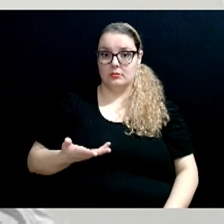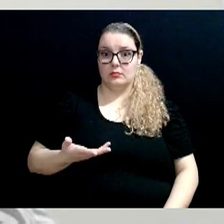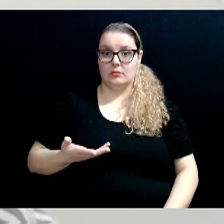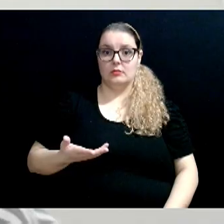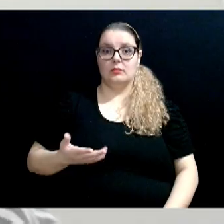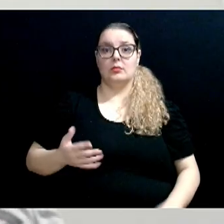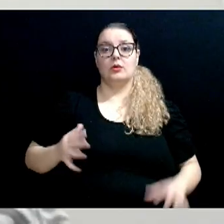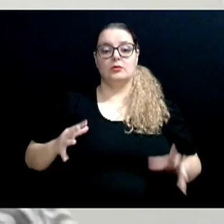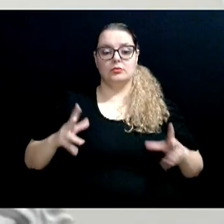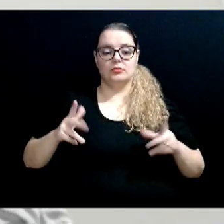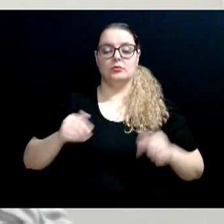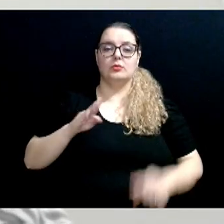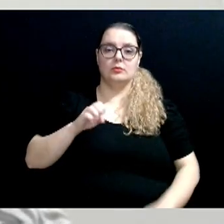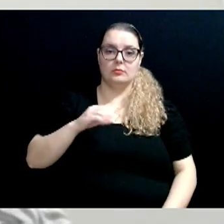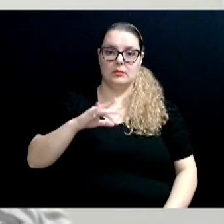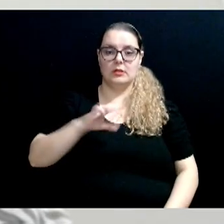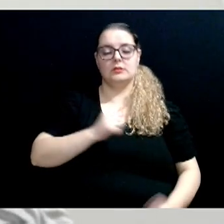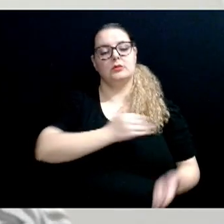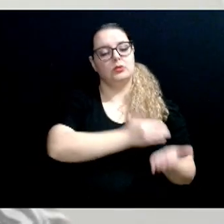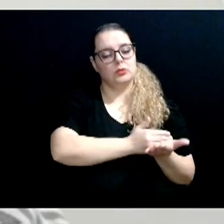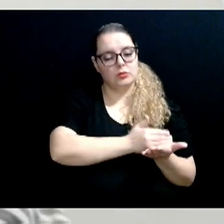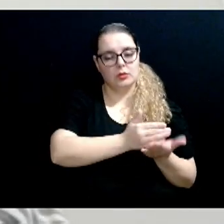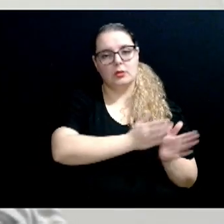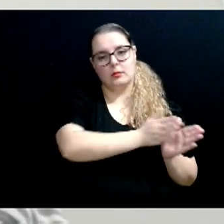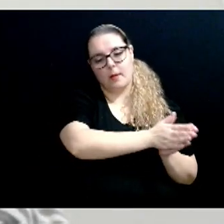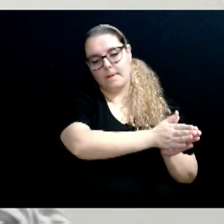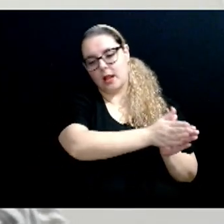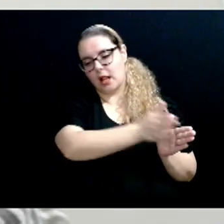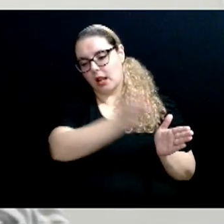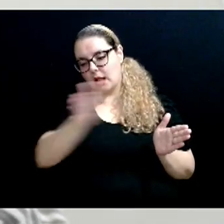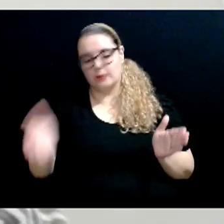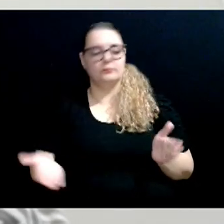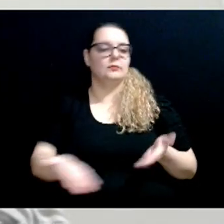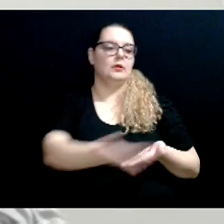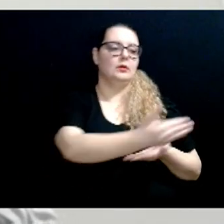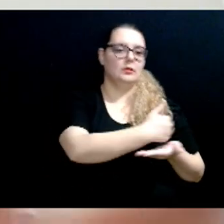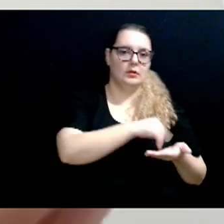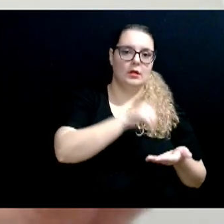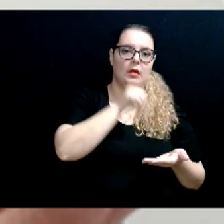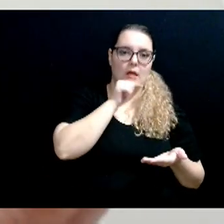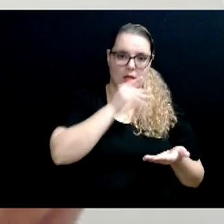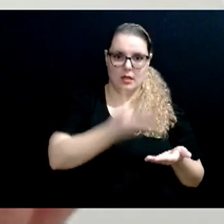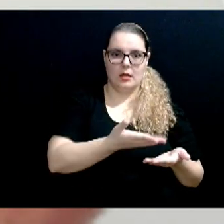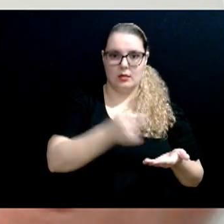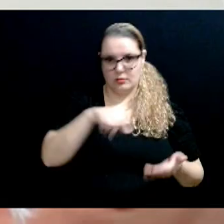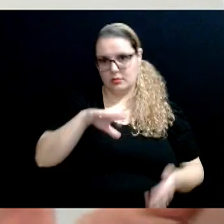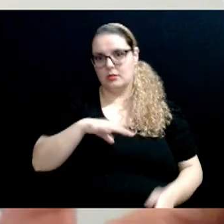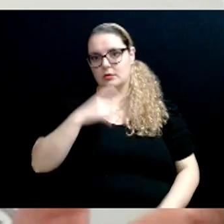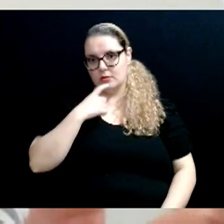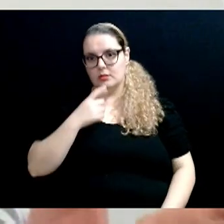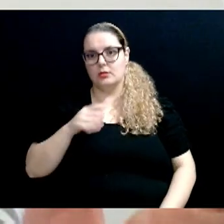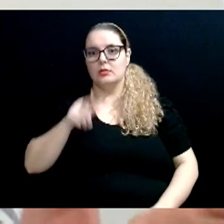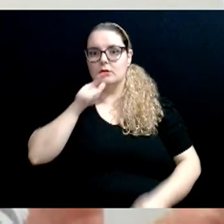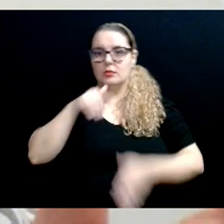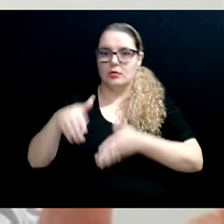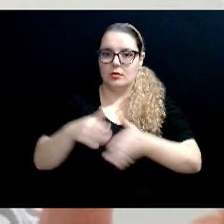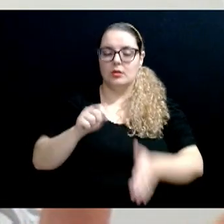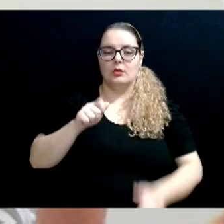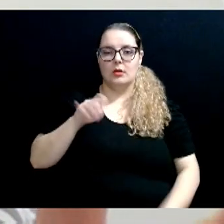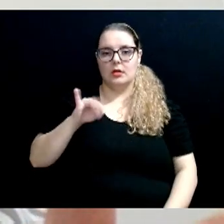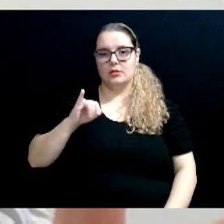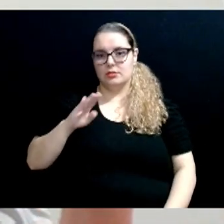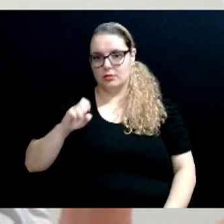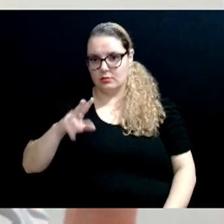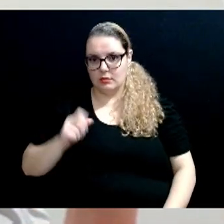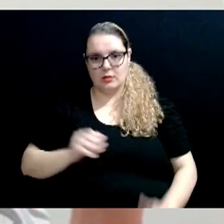processo, né? Desde a água lá na fonte de captação, no nosso caso aqui em Campinas, do Rio Atibaia, passando por toda a etapa de